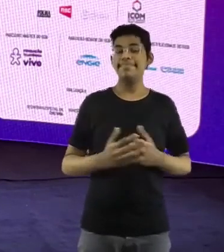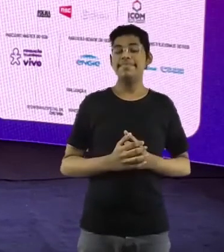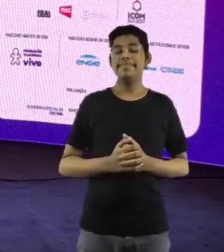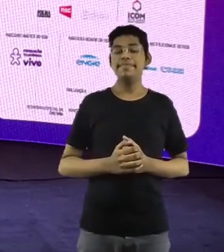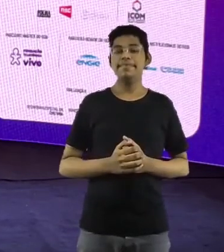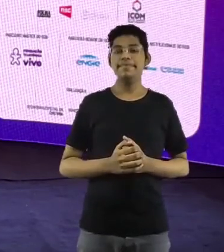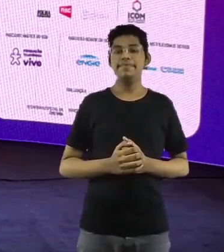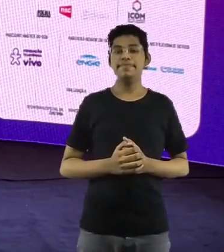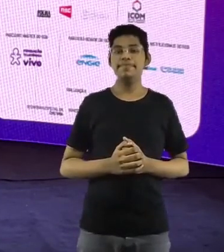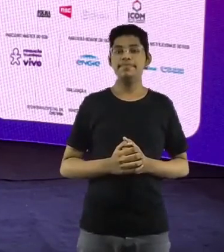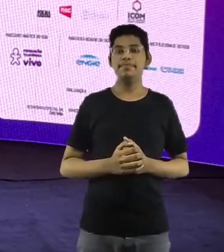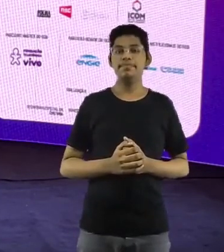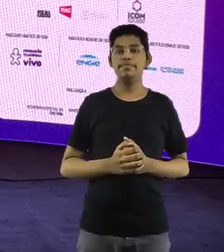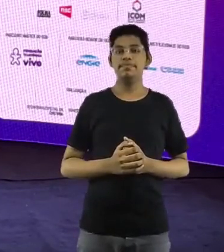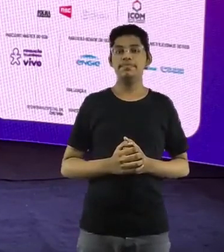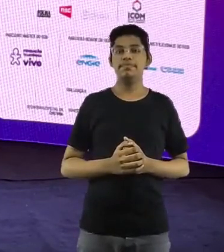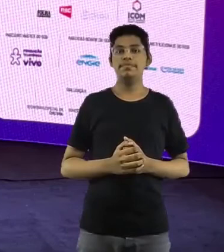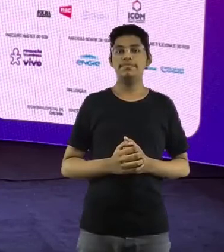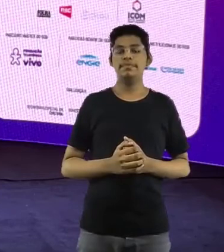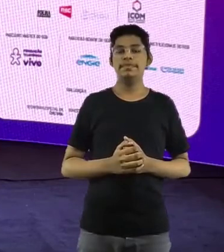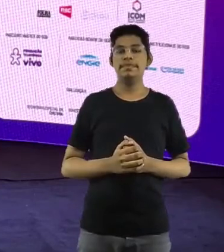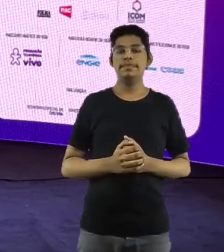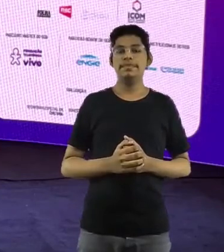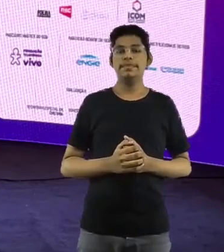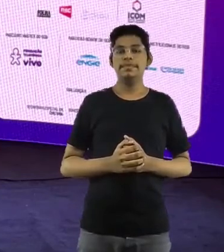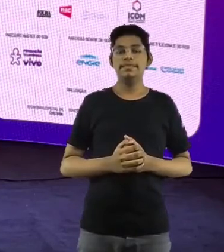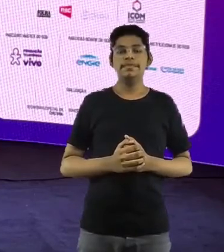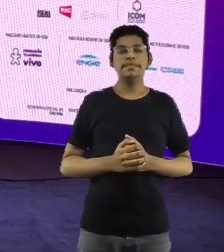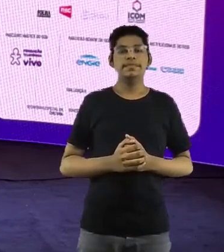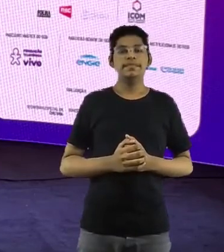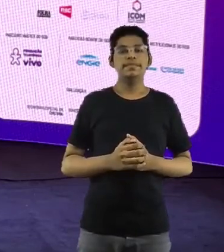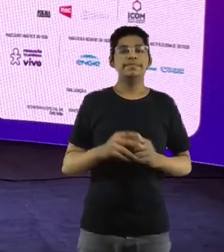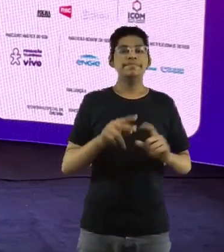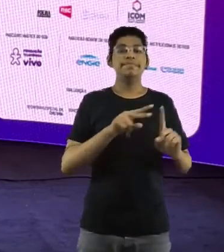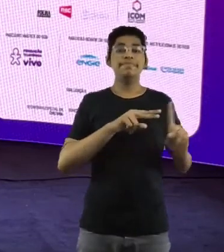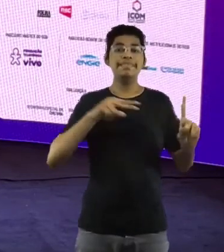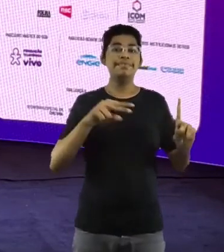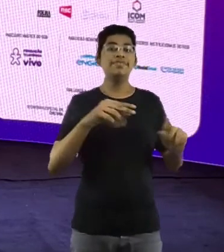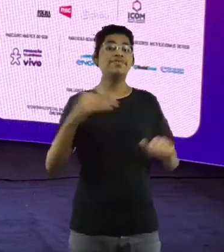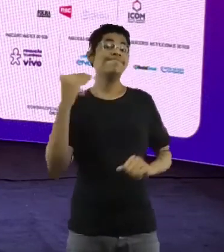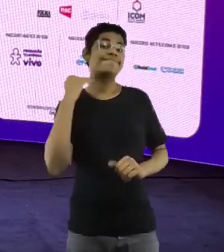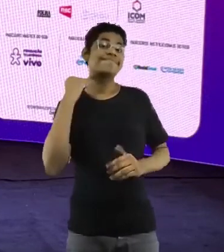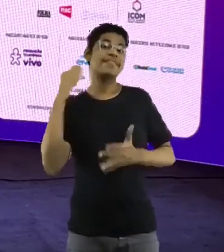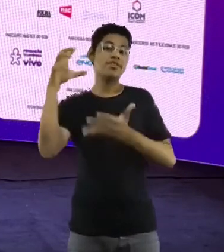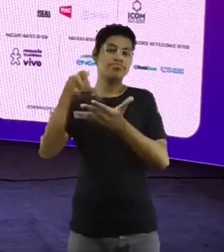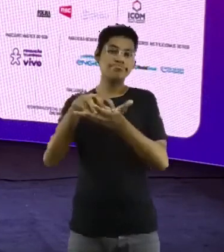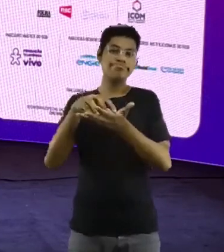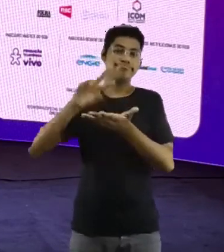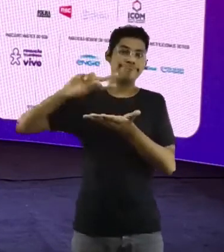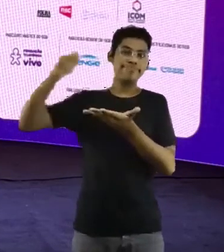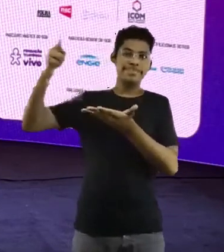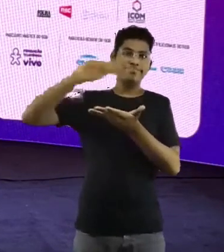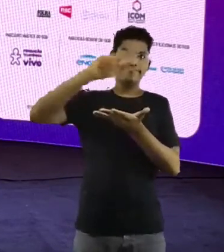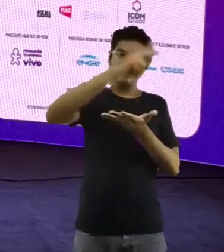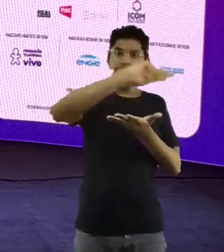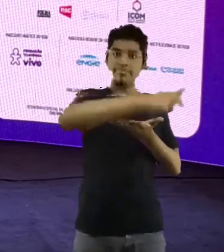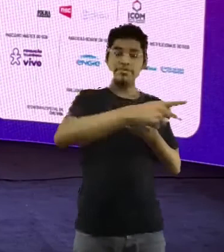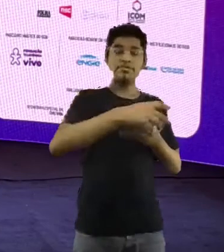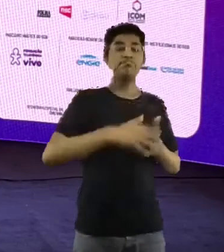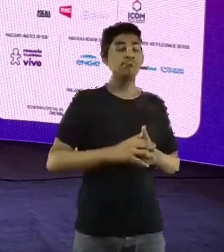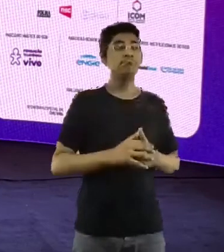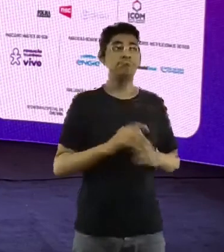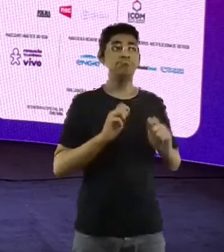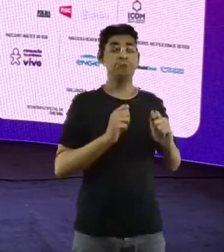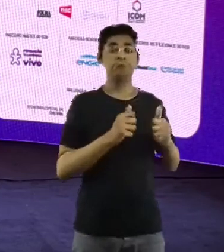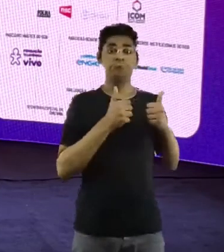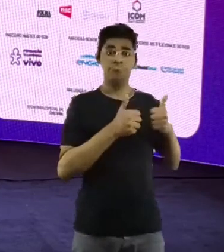da comunicação que o Banco Central vai intermediar entre os bancos, etc. e tal, eu acredito que essa parte vai ser bastante